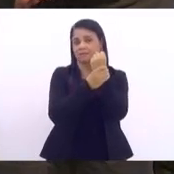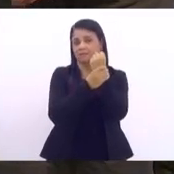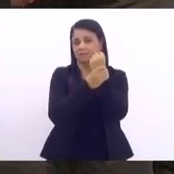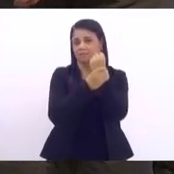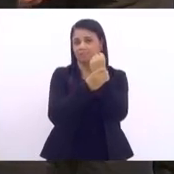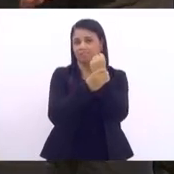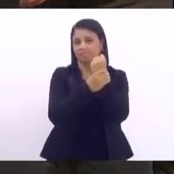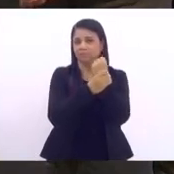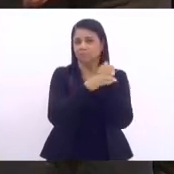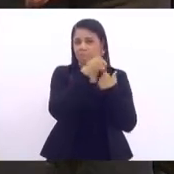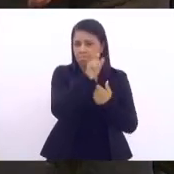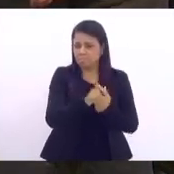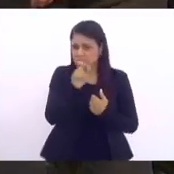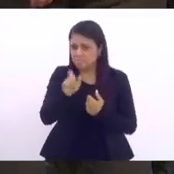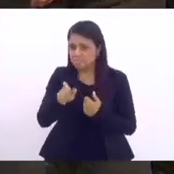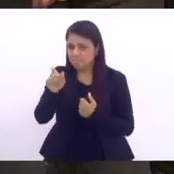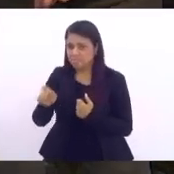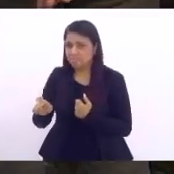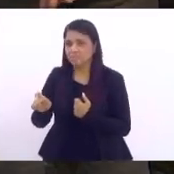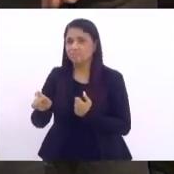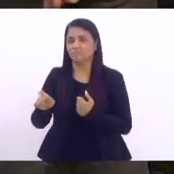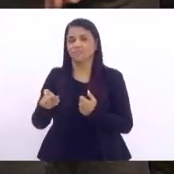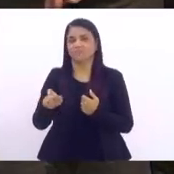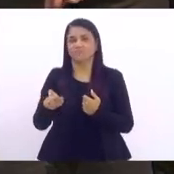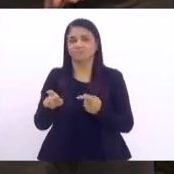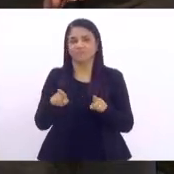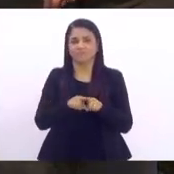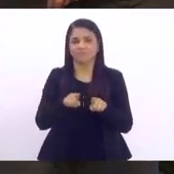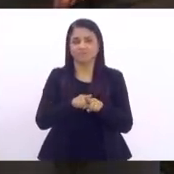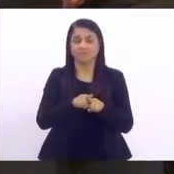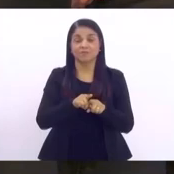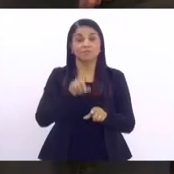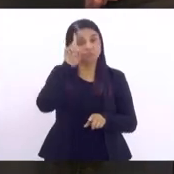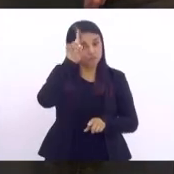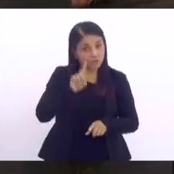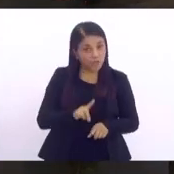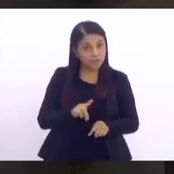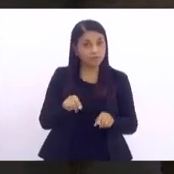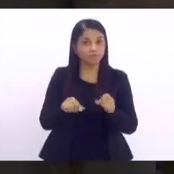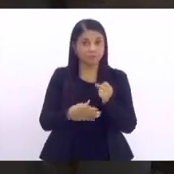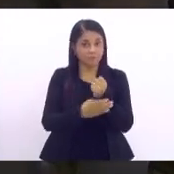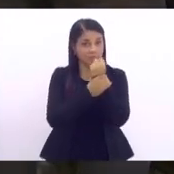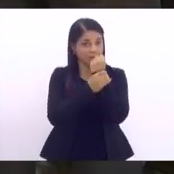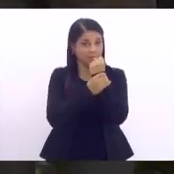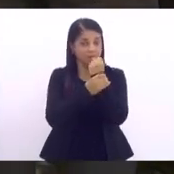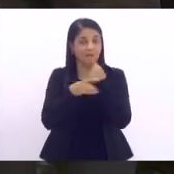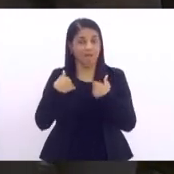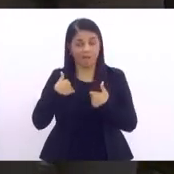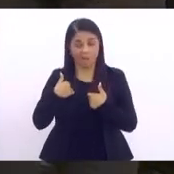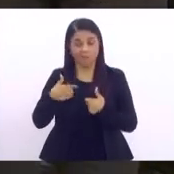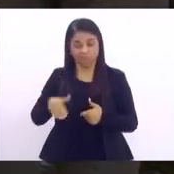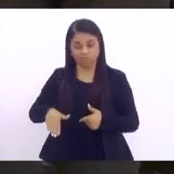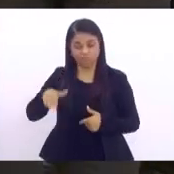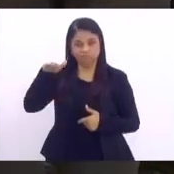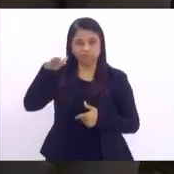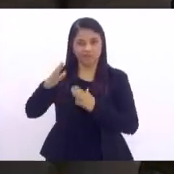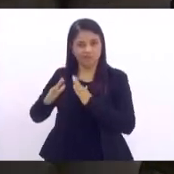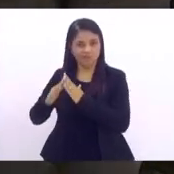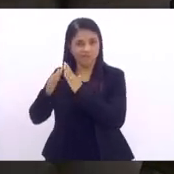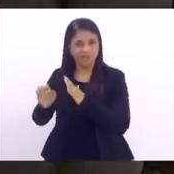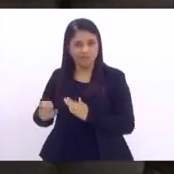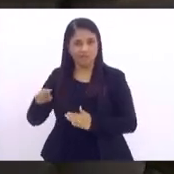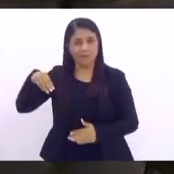a segurança também dos direitos. Eu que sou a cria da favela, senhor presidente, criada na favela da Maré, sei o quanto que